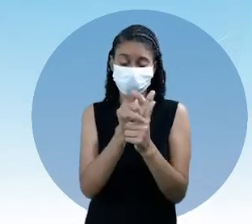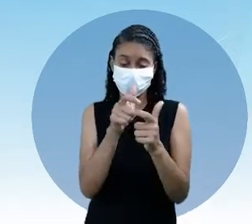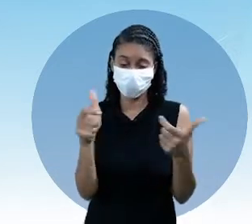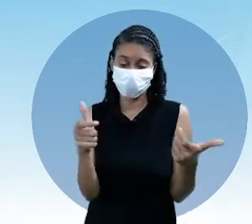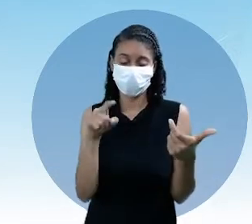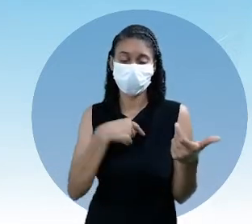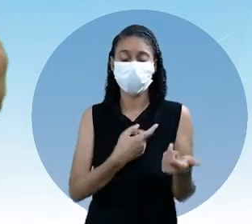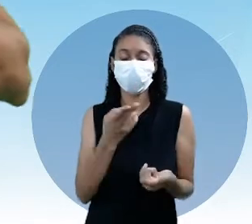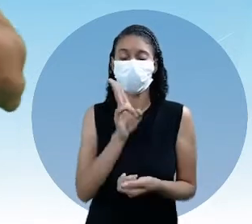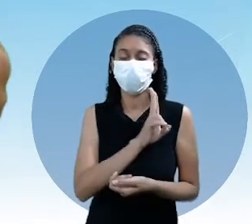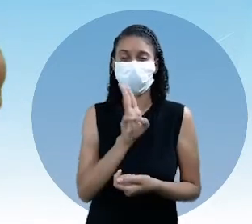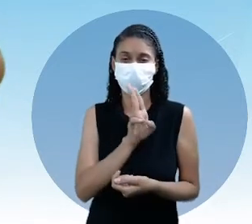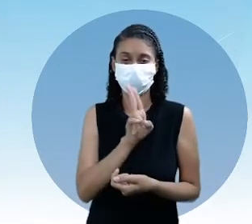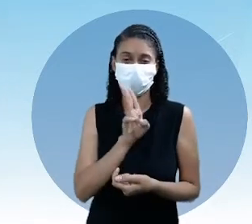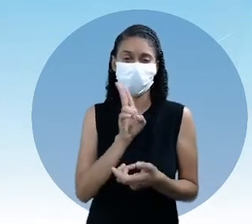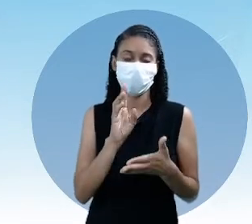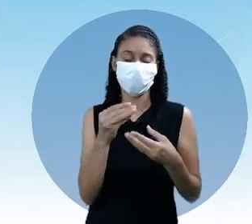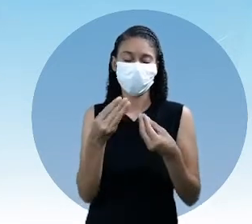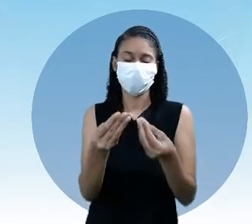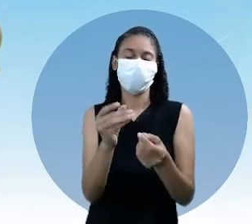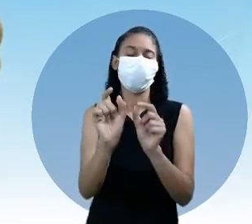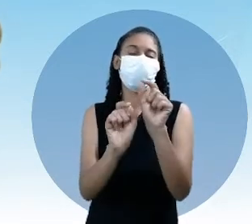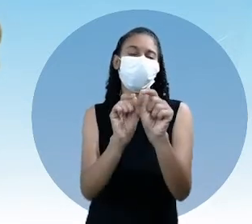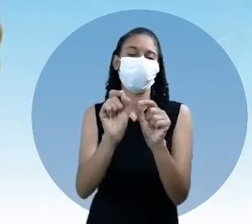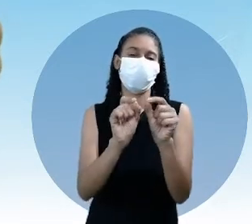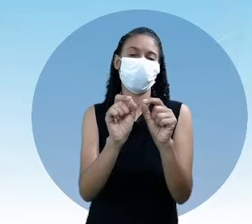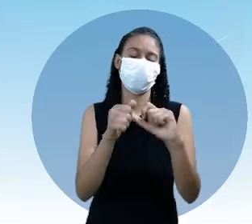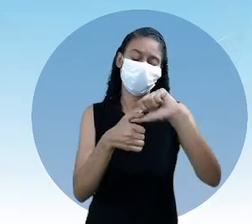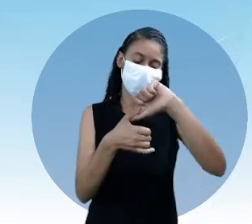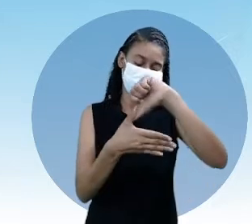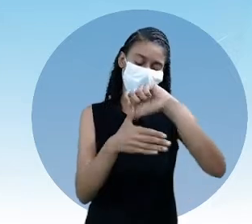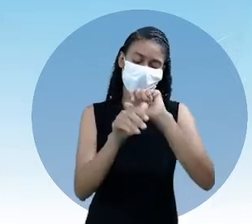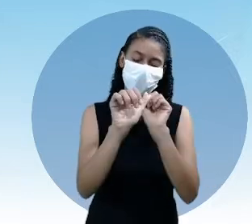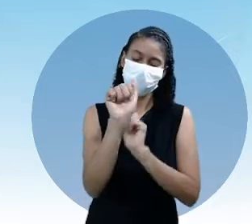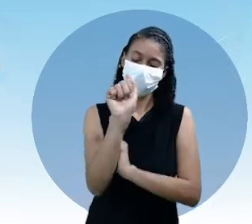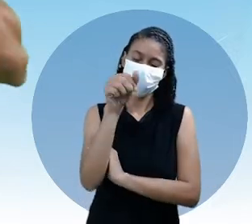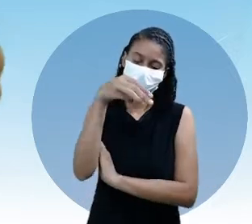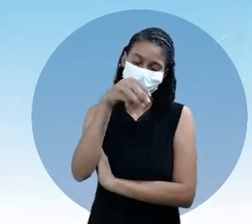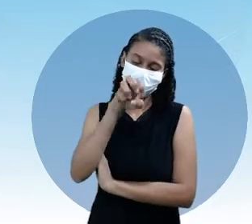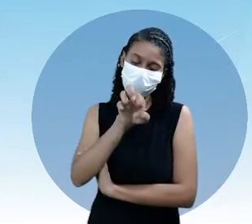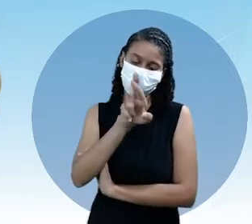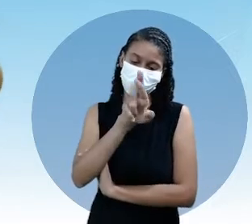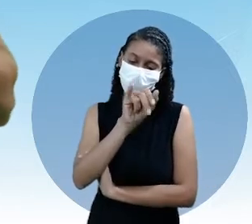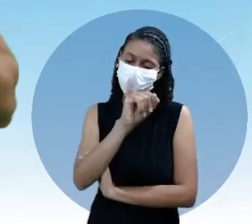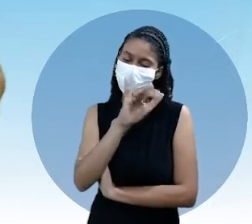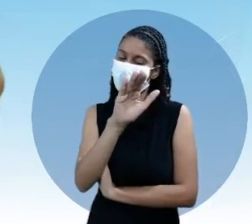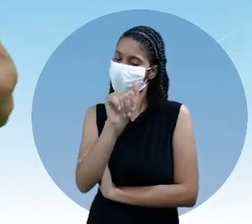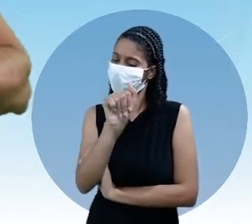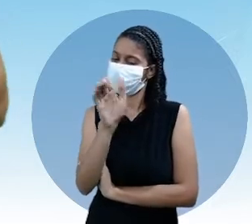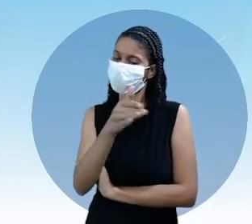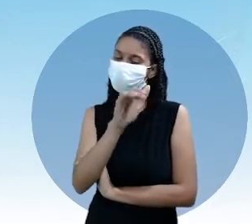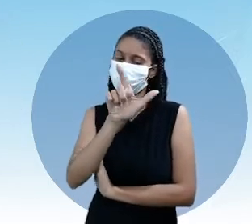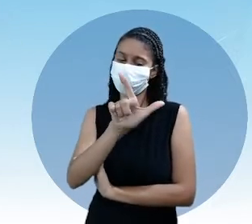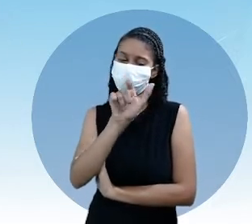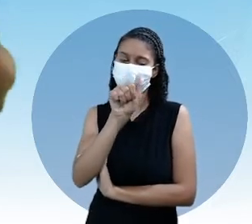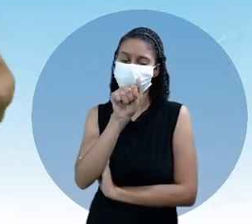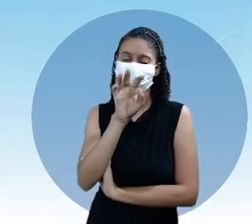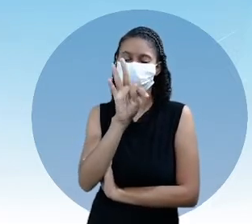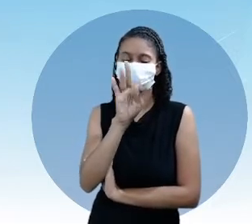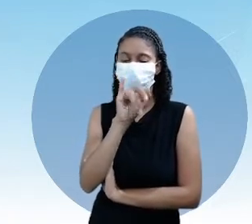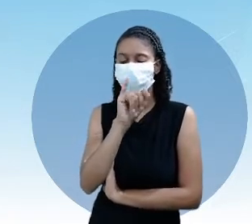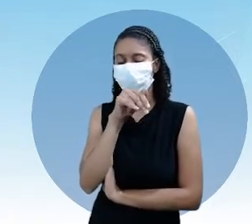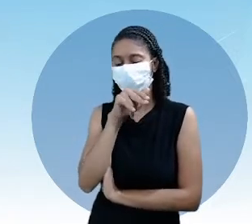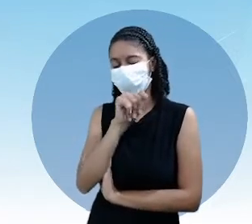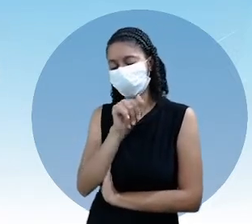que muitas vezes determinadas interpretações elas não conseguem atender a essa plenitude que